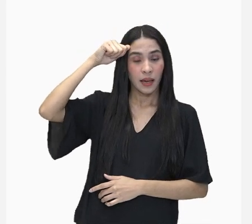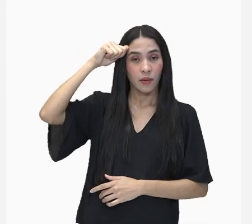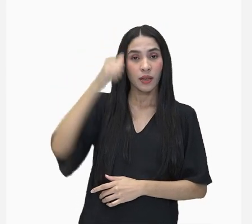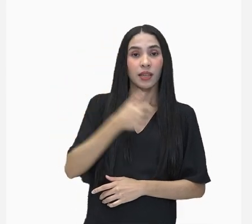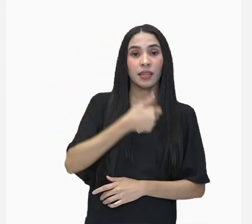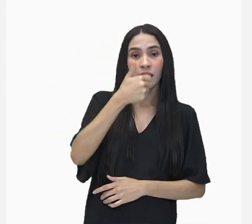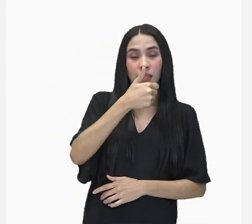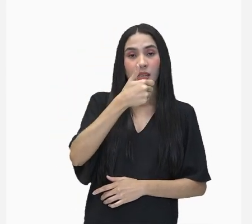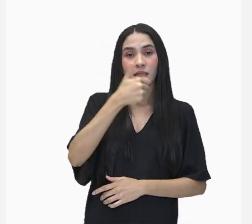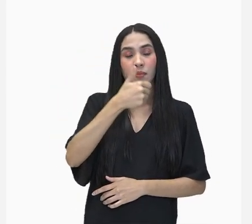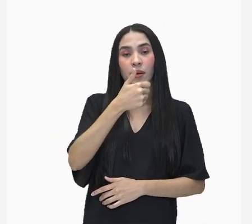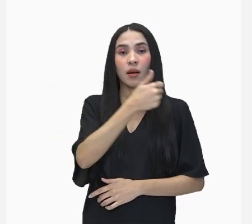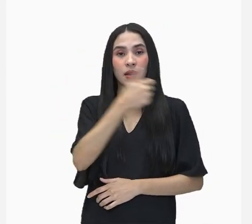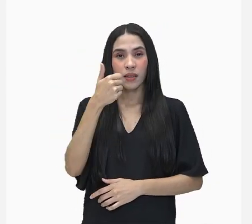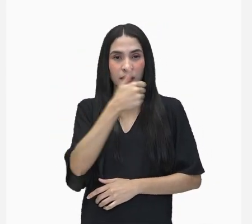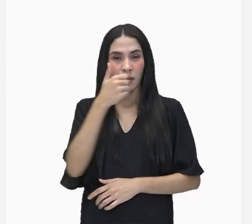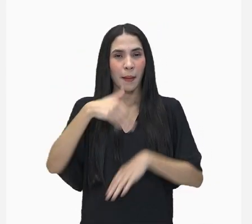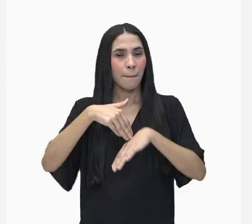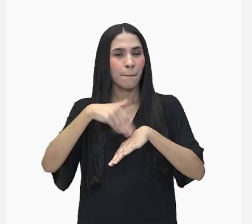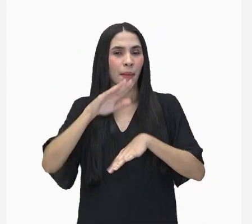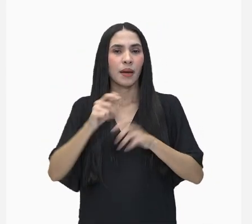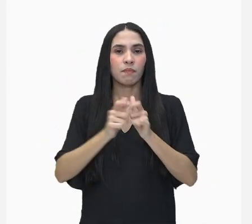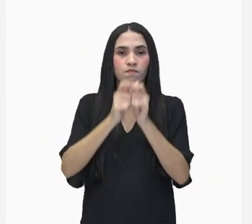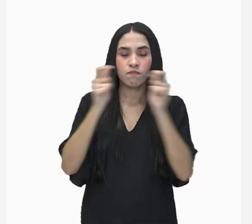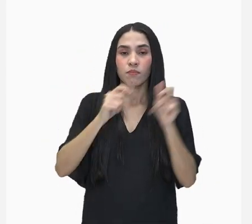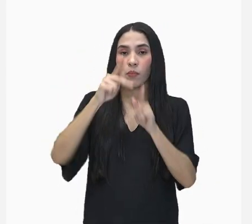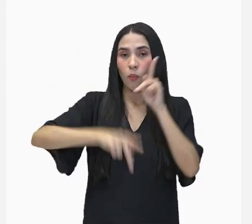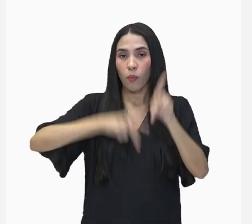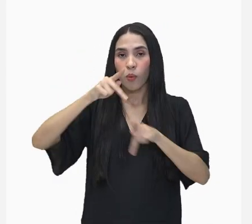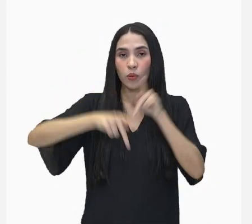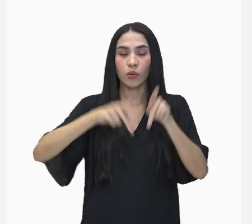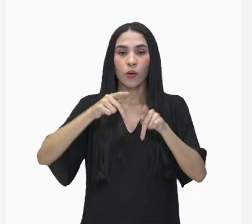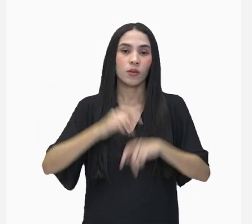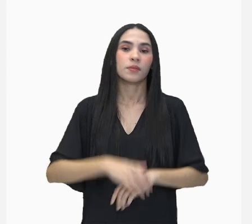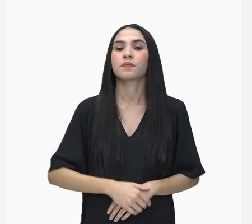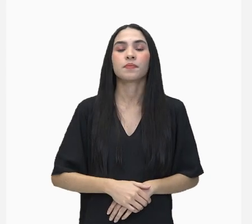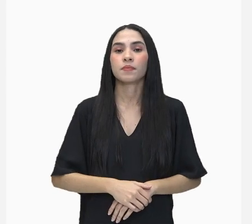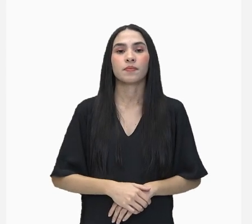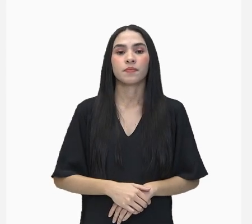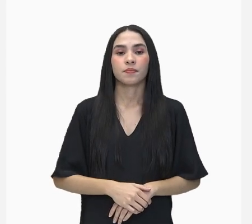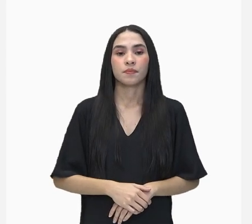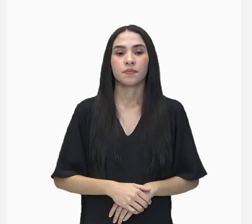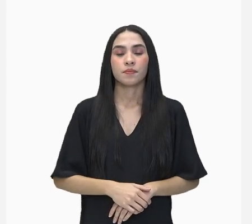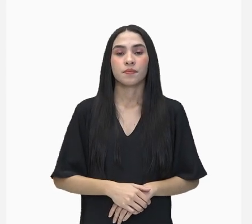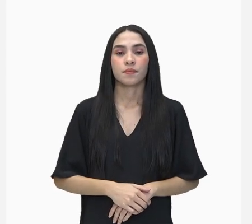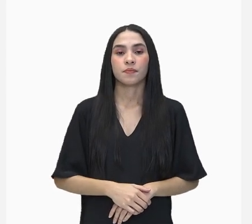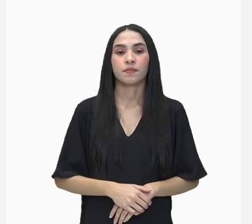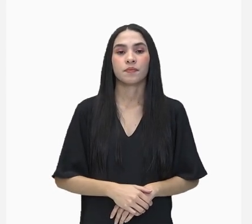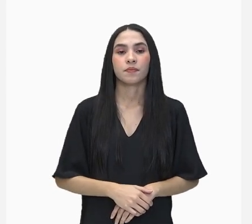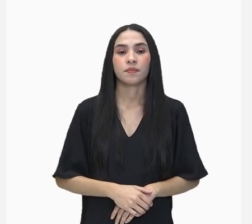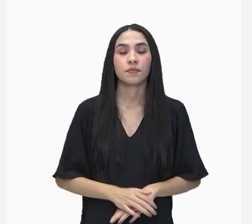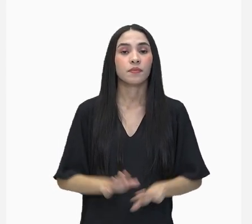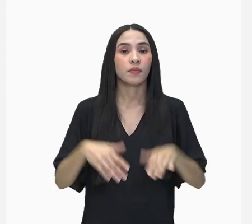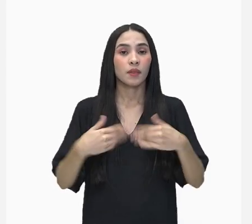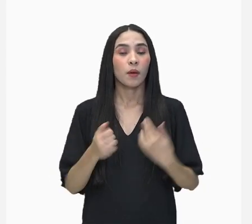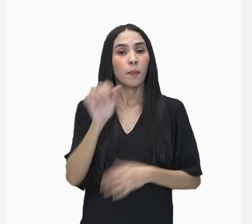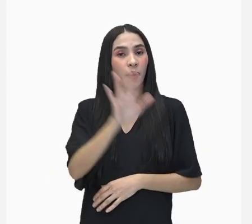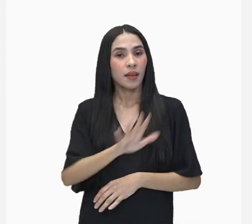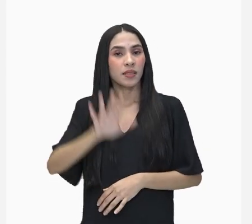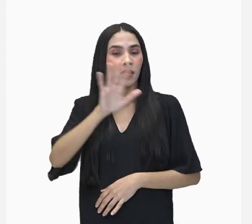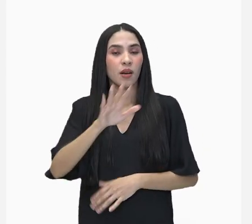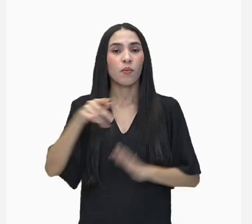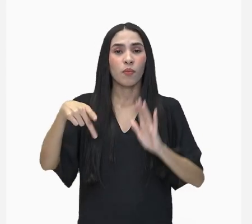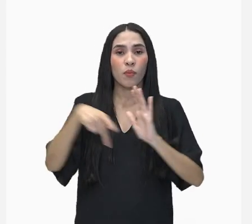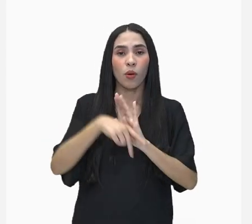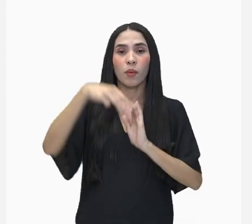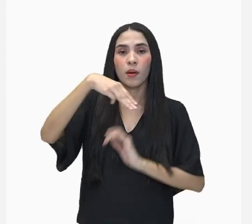região metropolitana mais populosa entre as regiões metropolitanas do Brasil. Então, uma região metropolitana